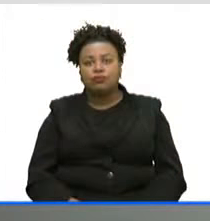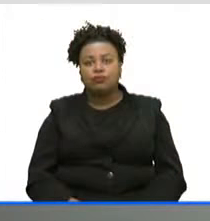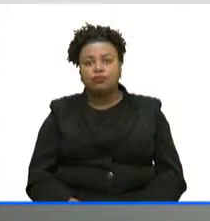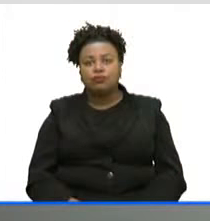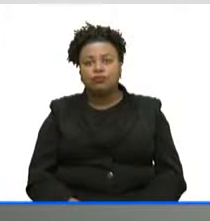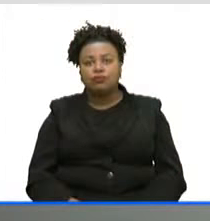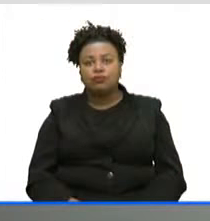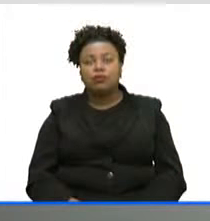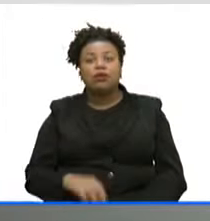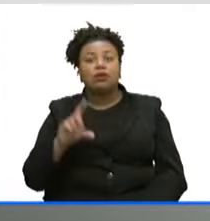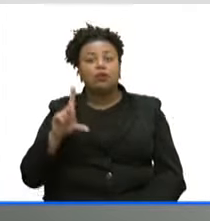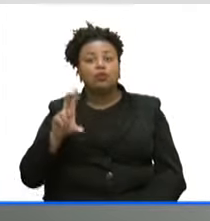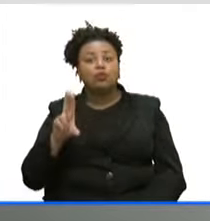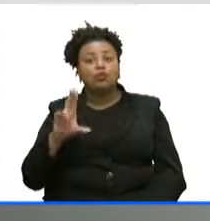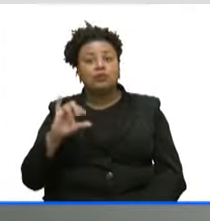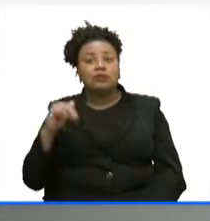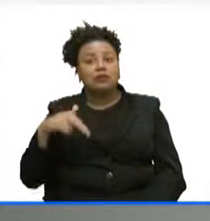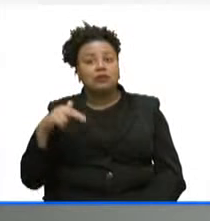Luciana Genro.